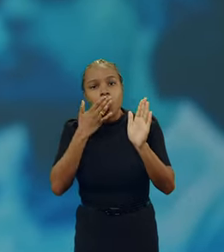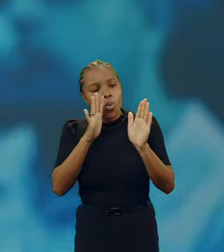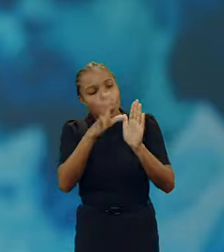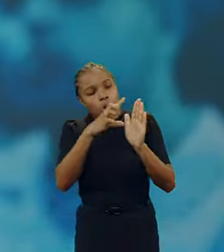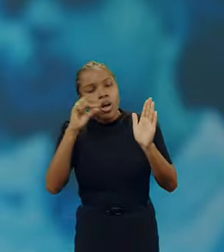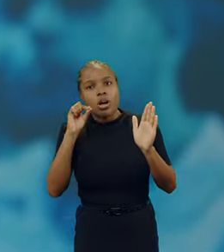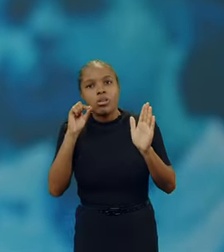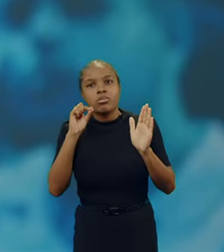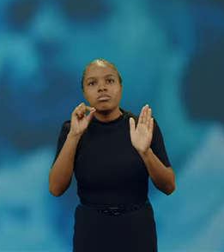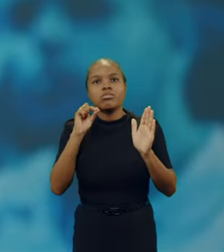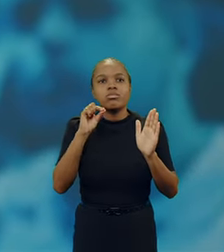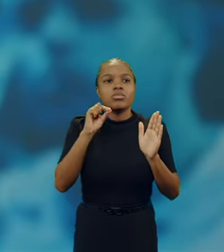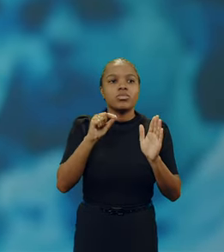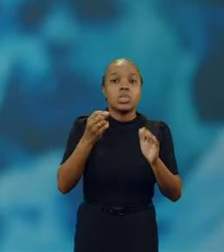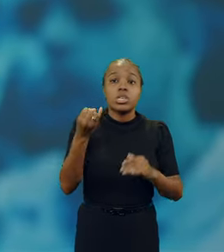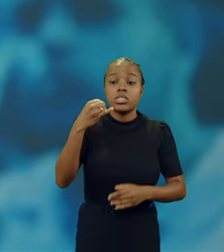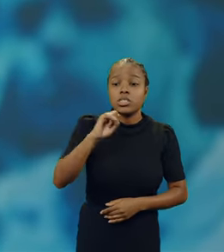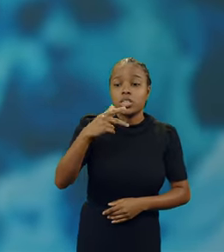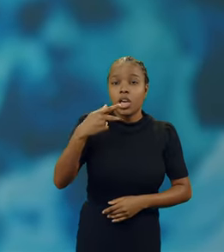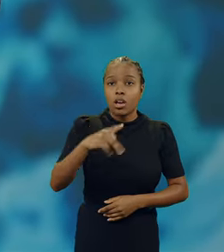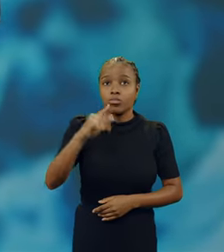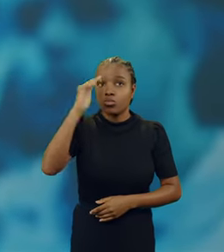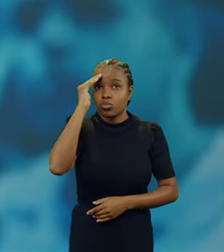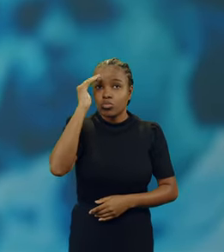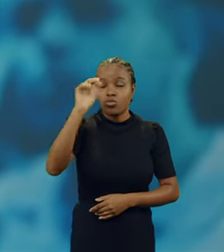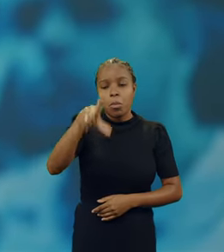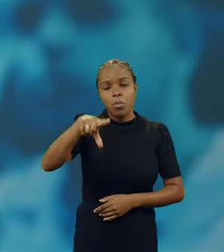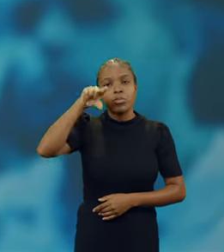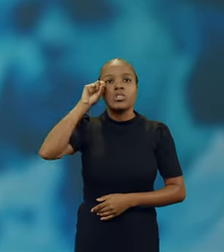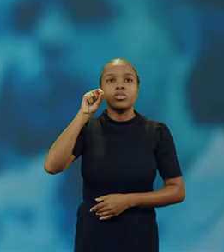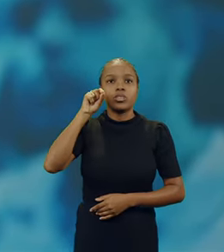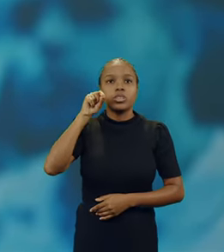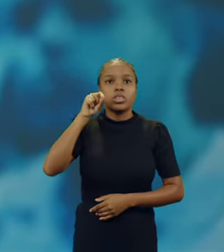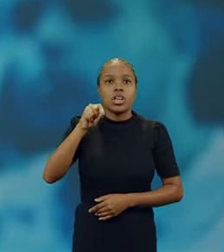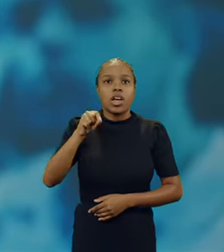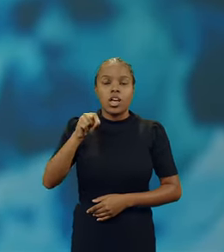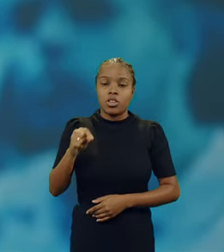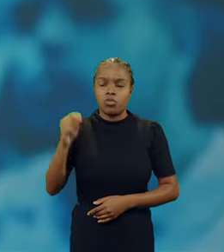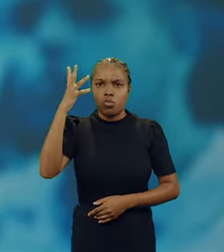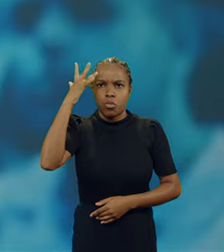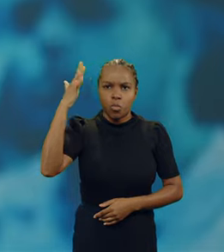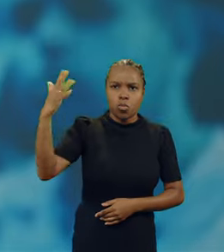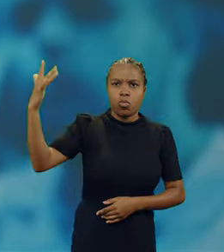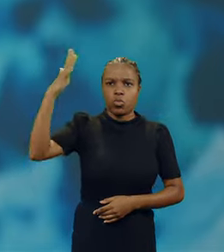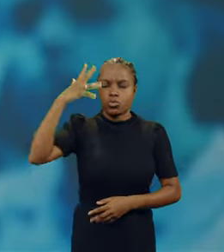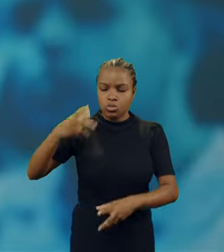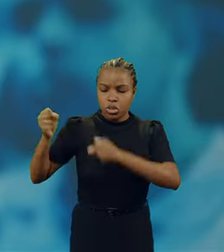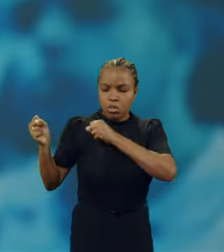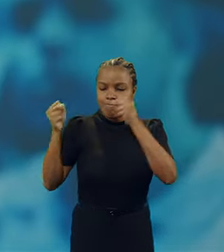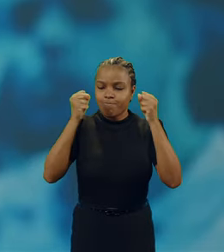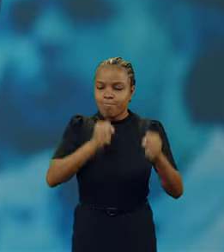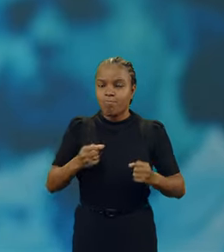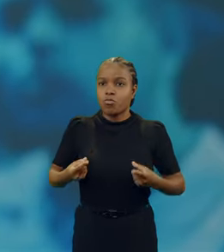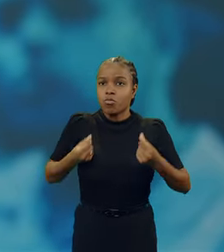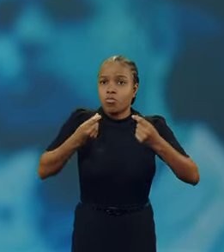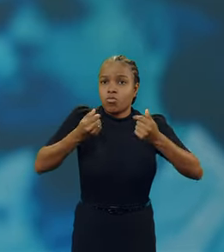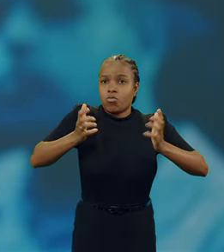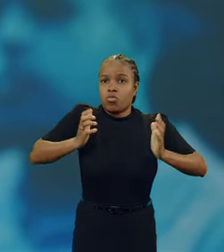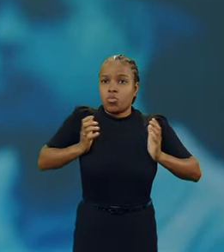Se a sua prioridade como homem do reino for fama, poder, glória,